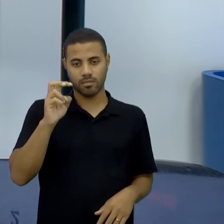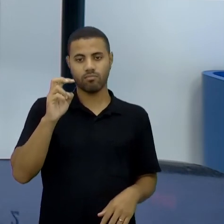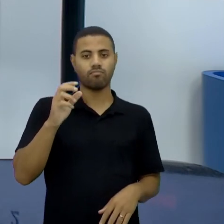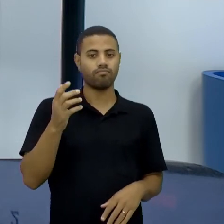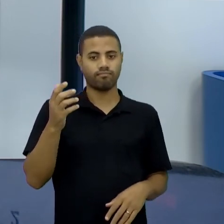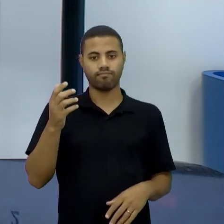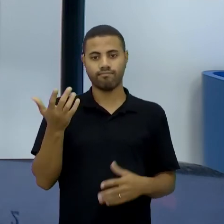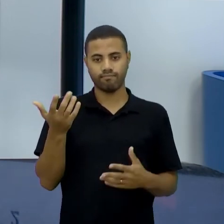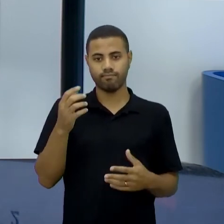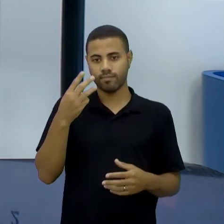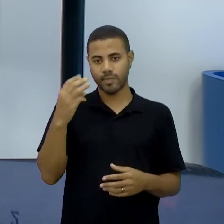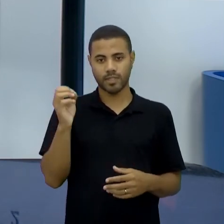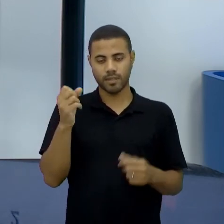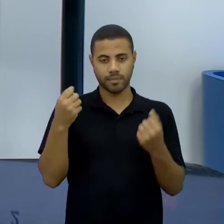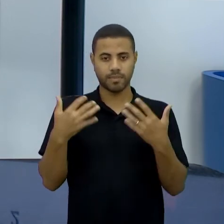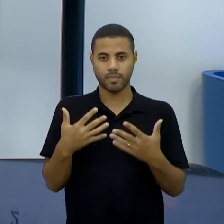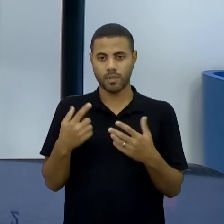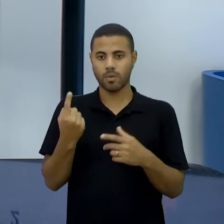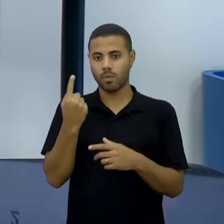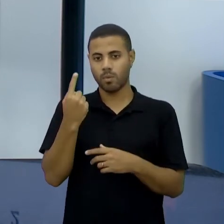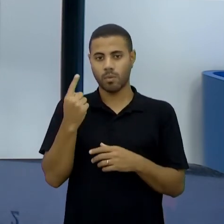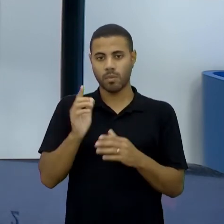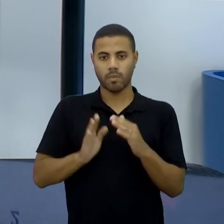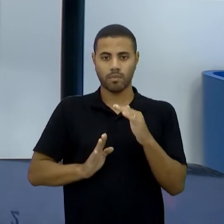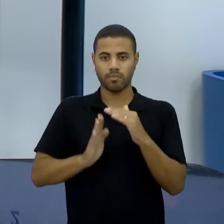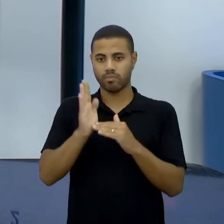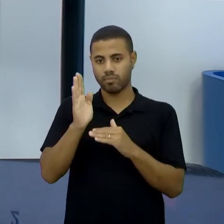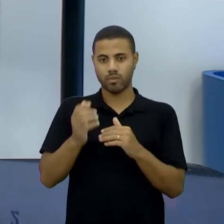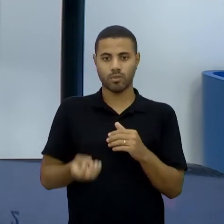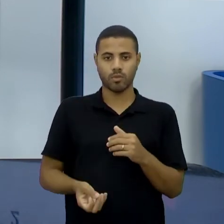a posição inicial é 1 metro. Então eu estou jogando,